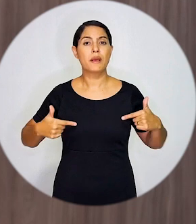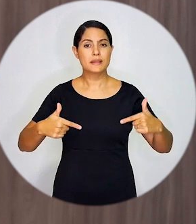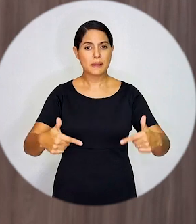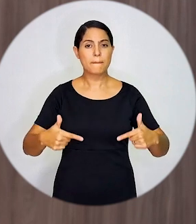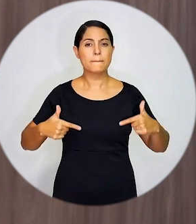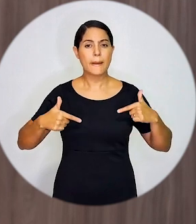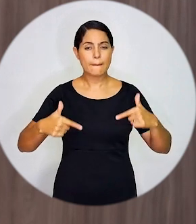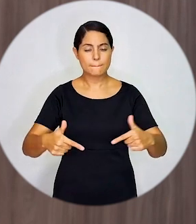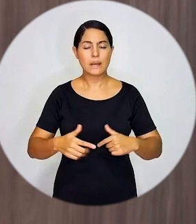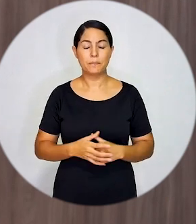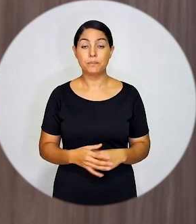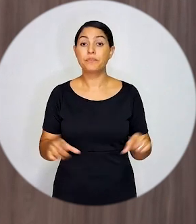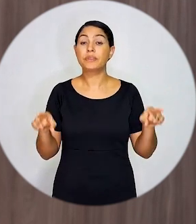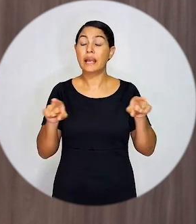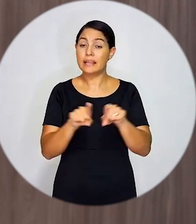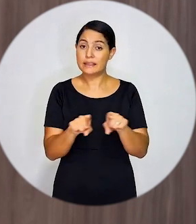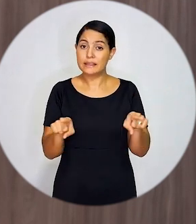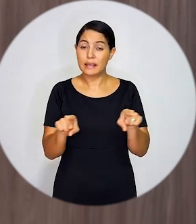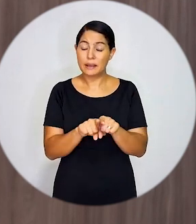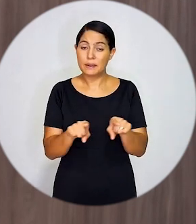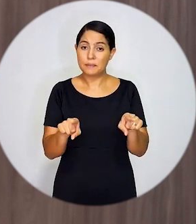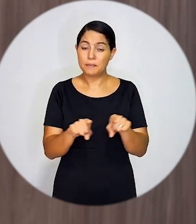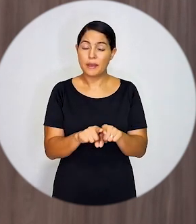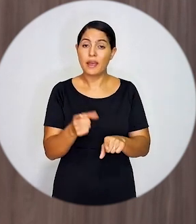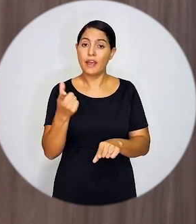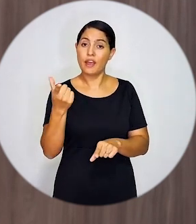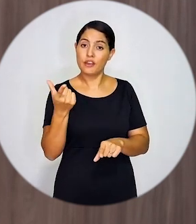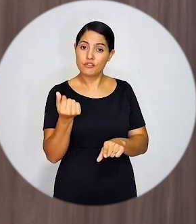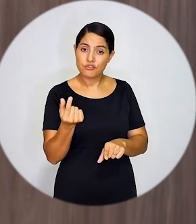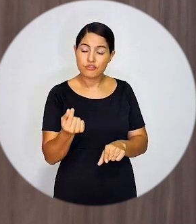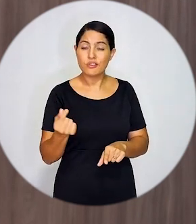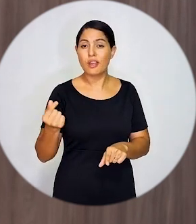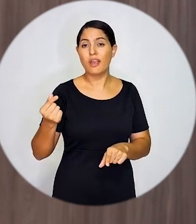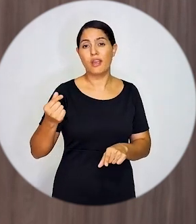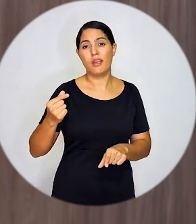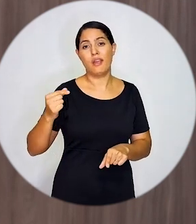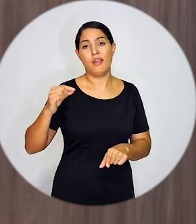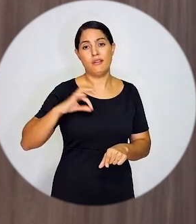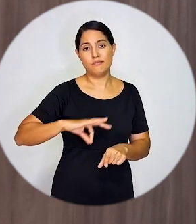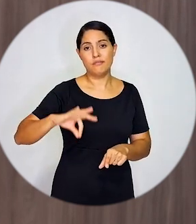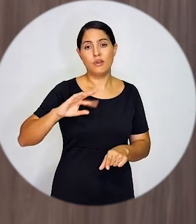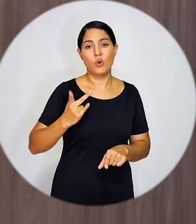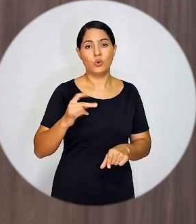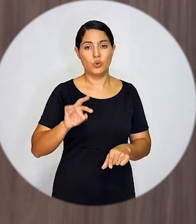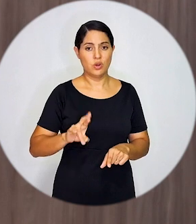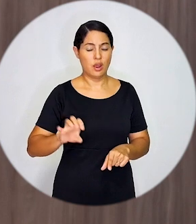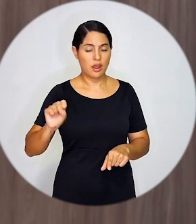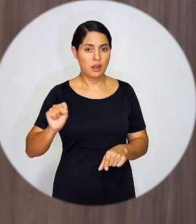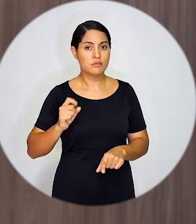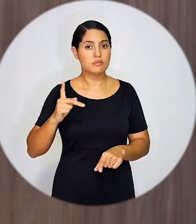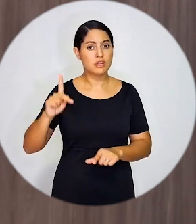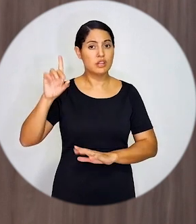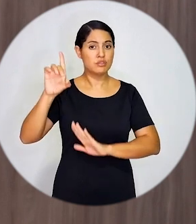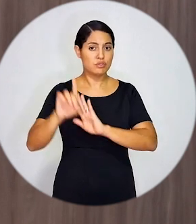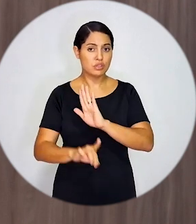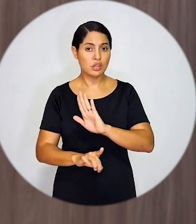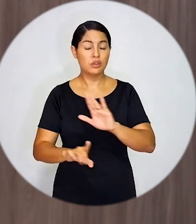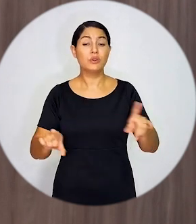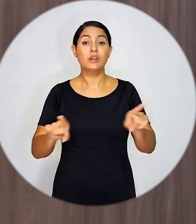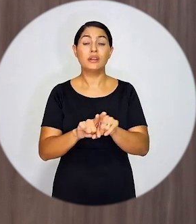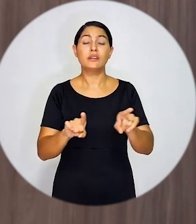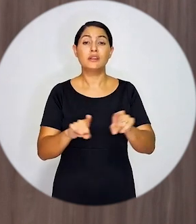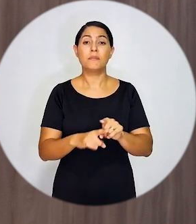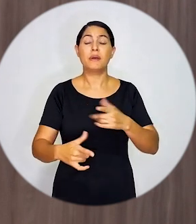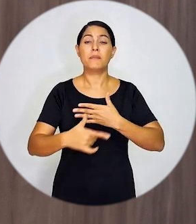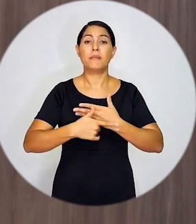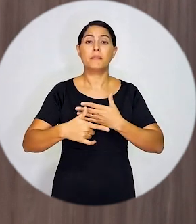implementação das políticas públicas, a arrecadação e todas as atribuições que lhes são